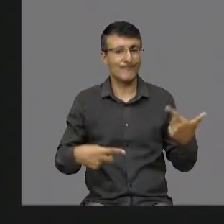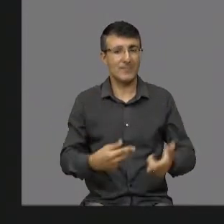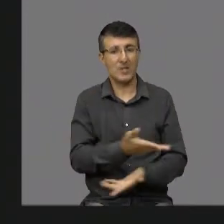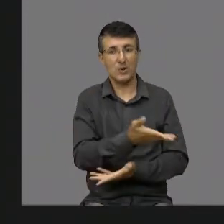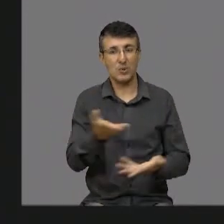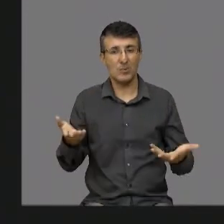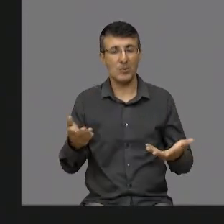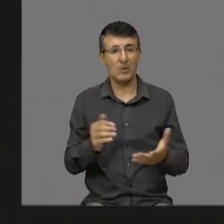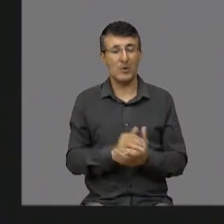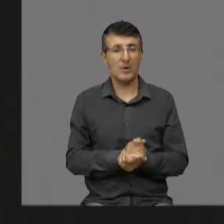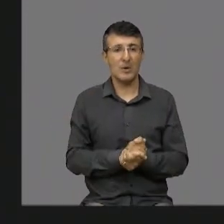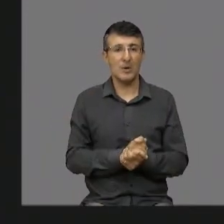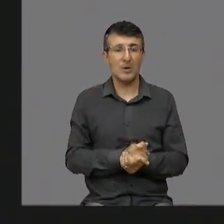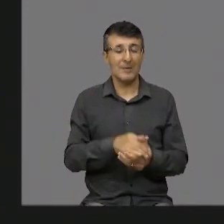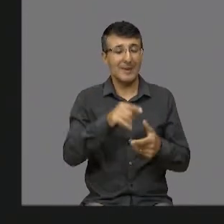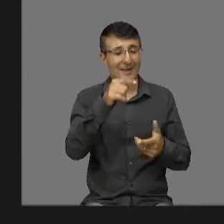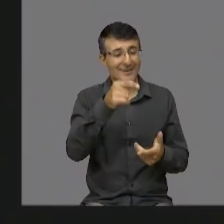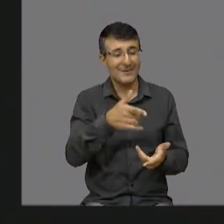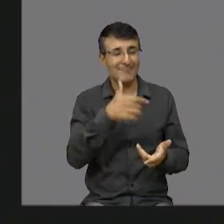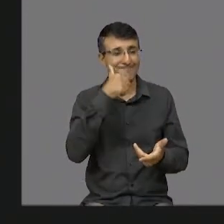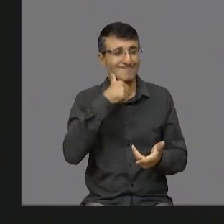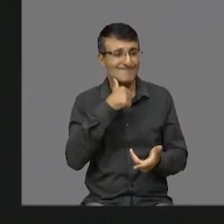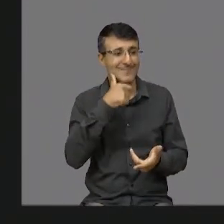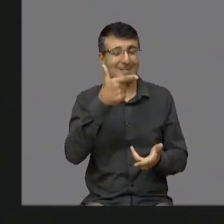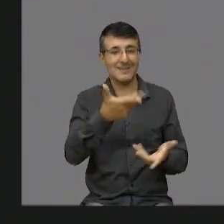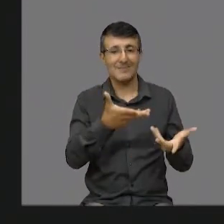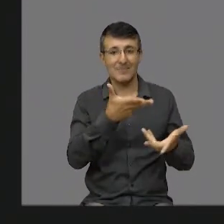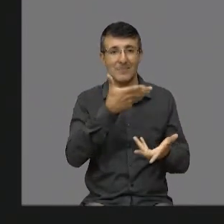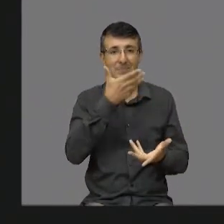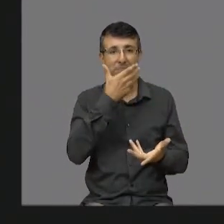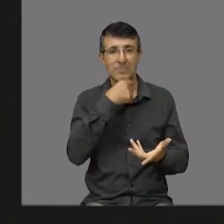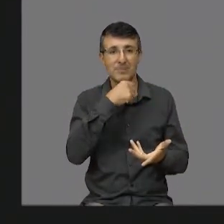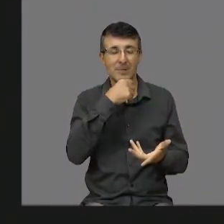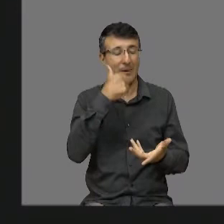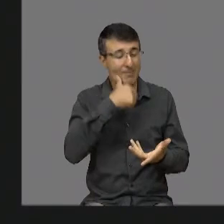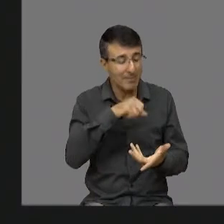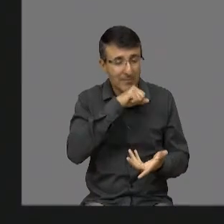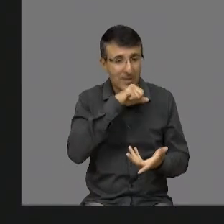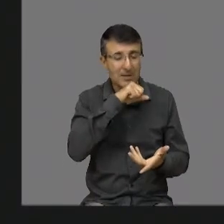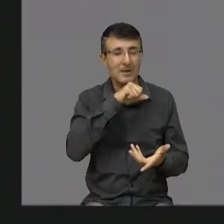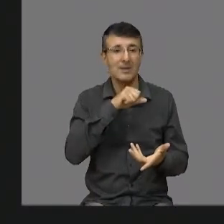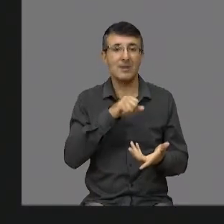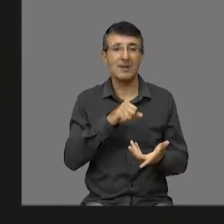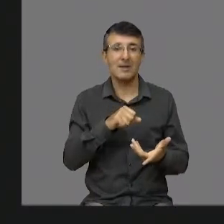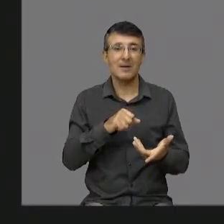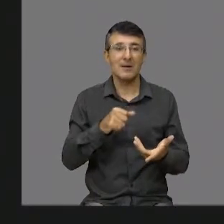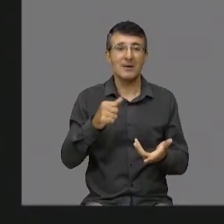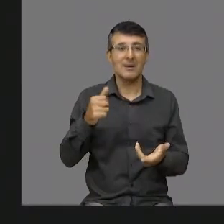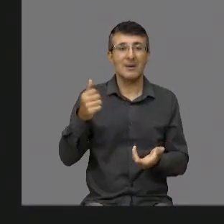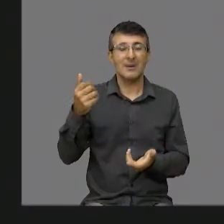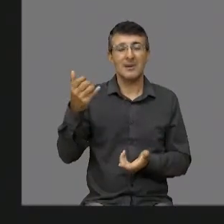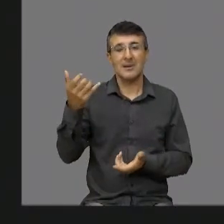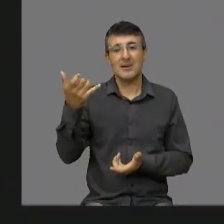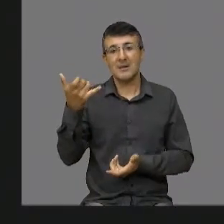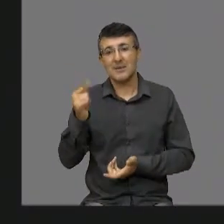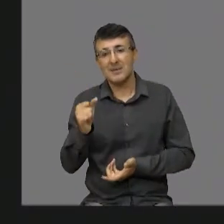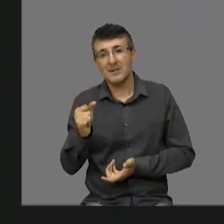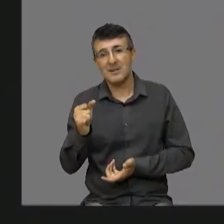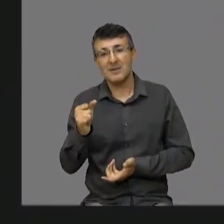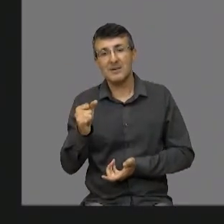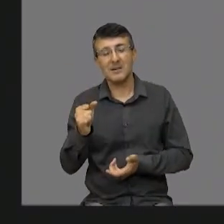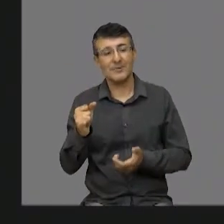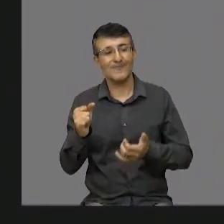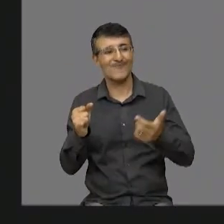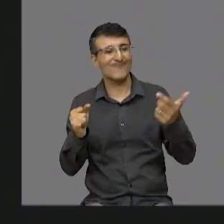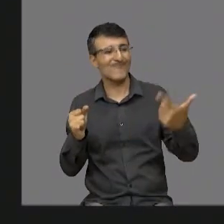senão acaba uma situação, fica capenga, né? É uma situação que tem, de repente, uma medida